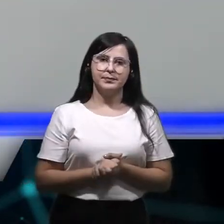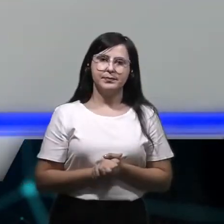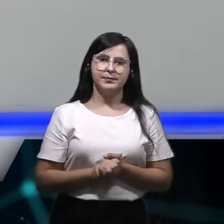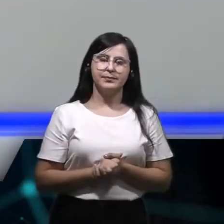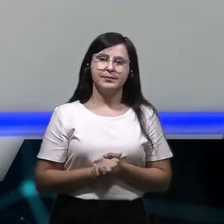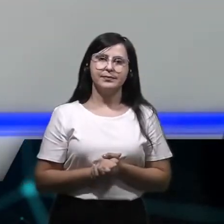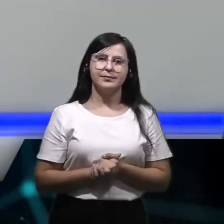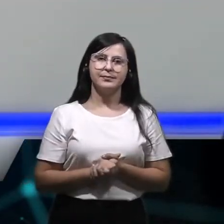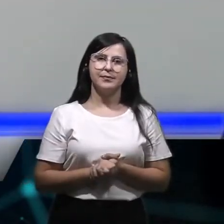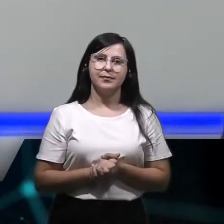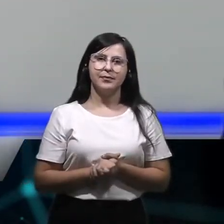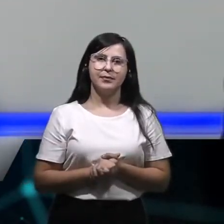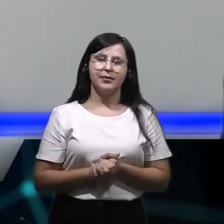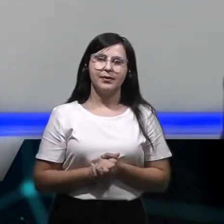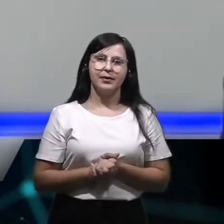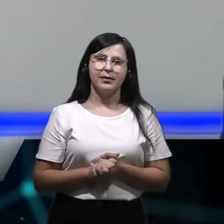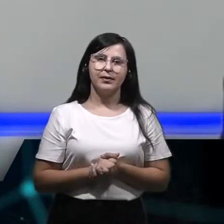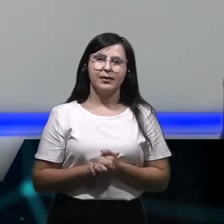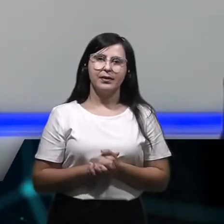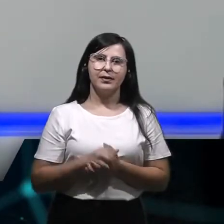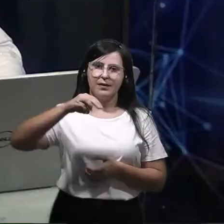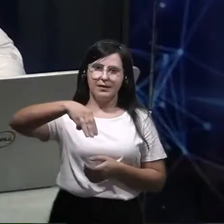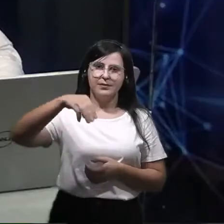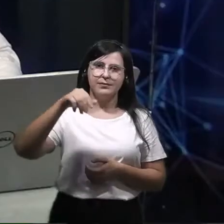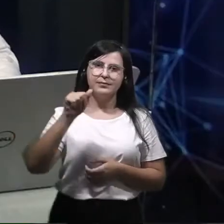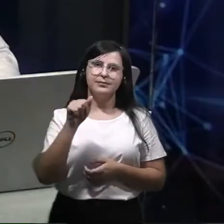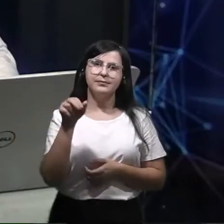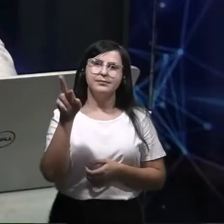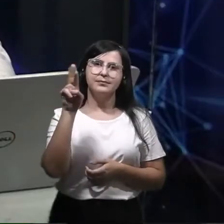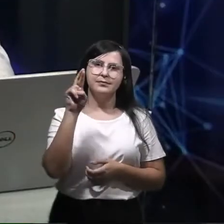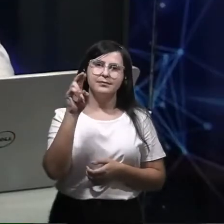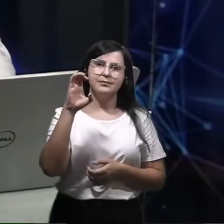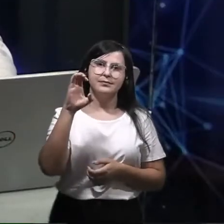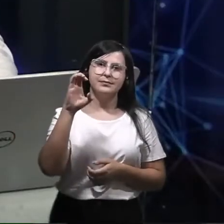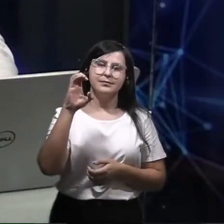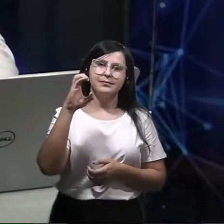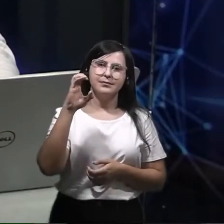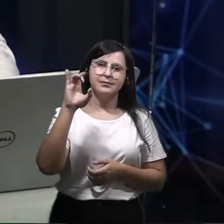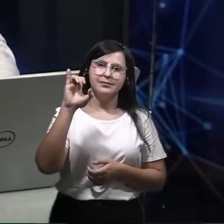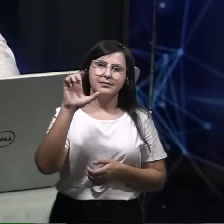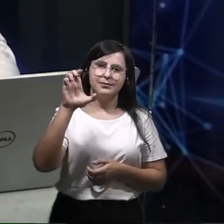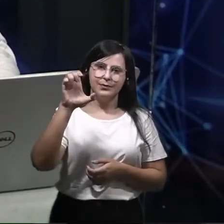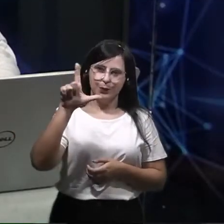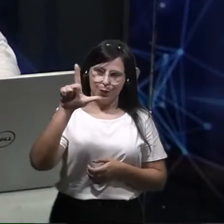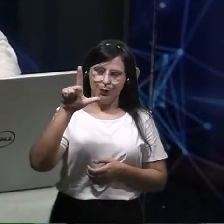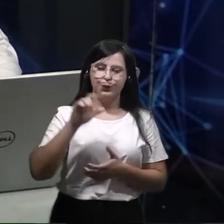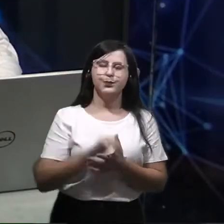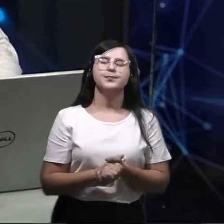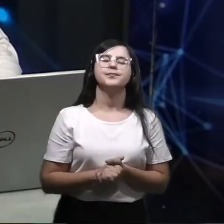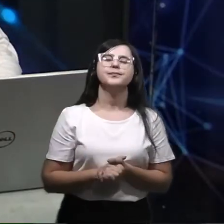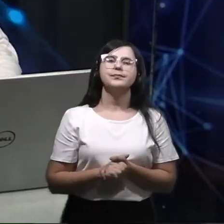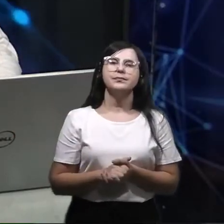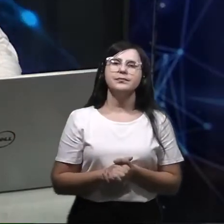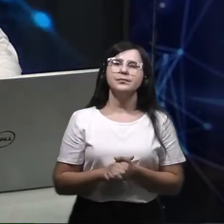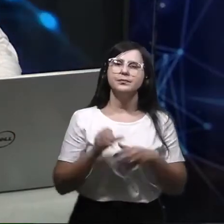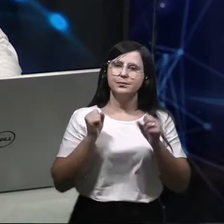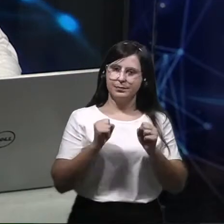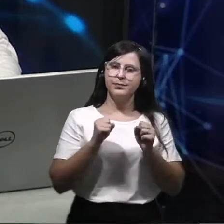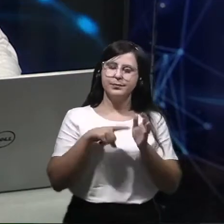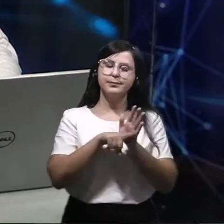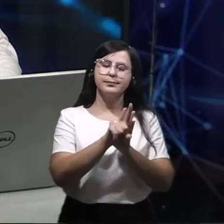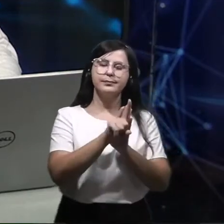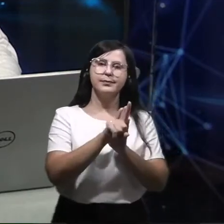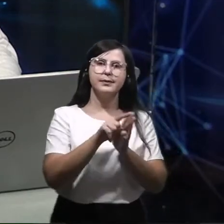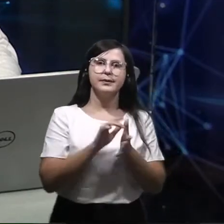Companheiro aqui, perguntar a ele... O senhor vai perguntar ao candidato Maciel, né? Só para passar aqui para as pessoas, o senhor tem o tempo...